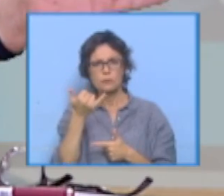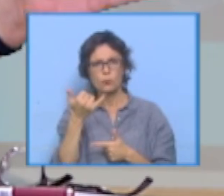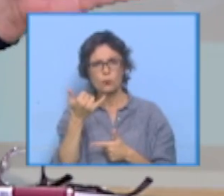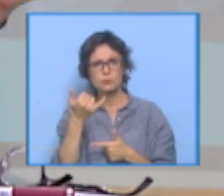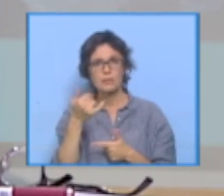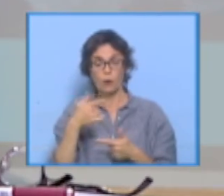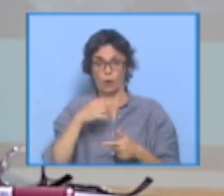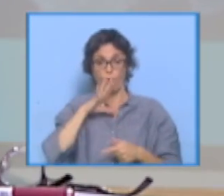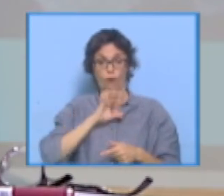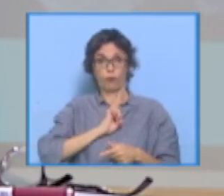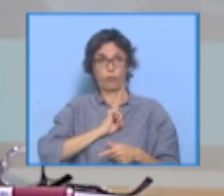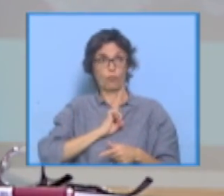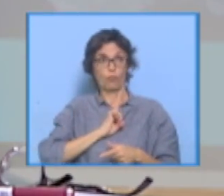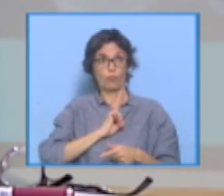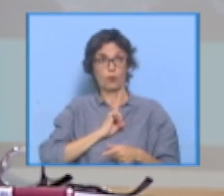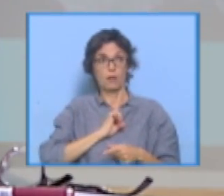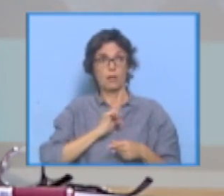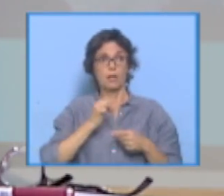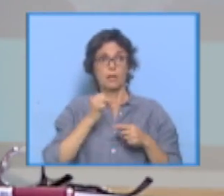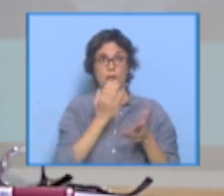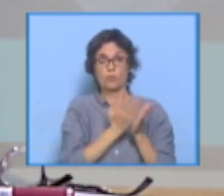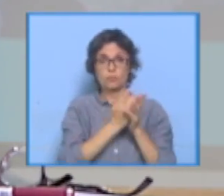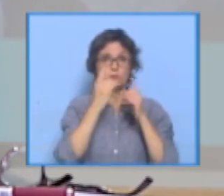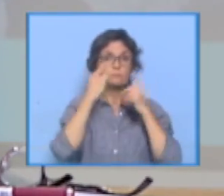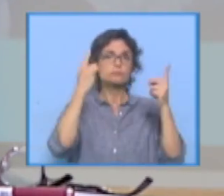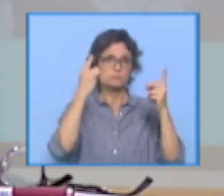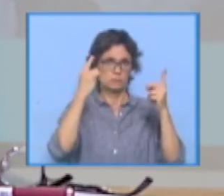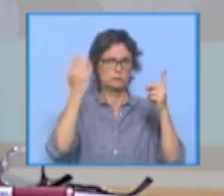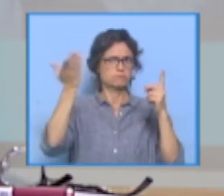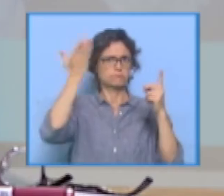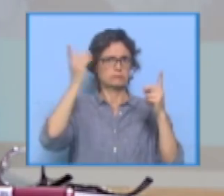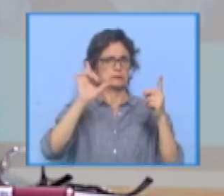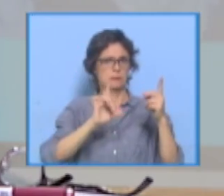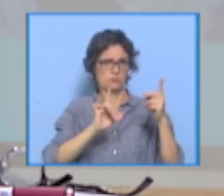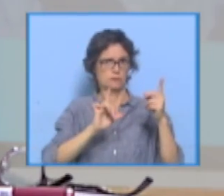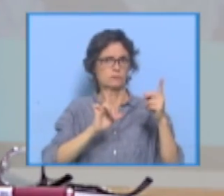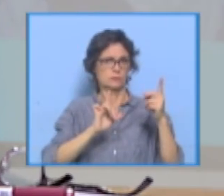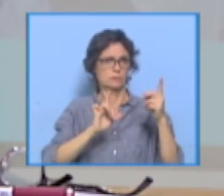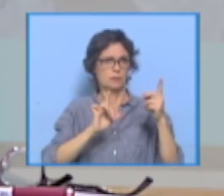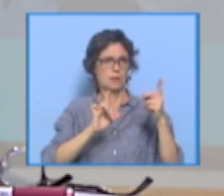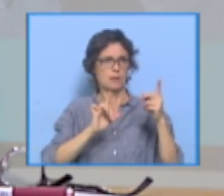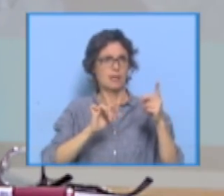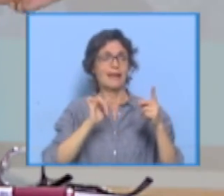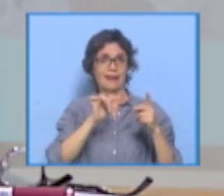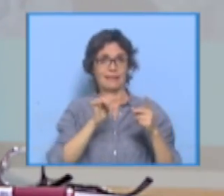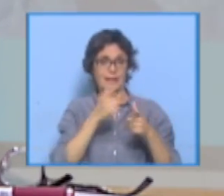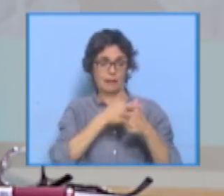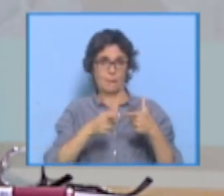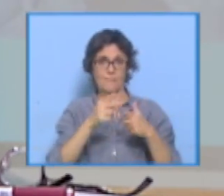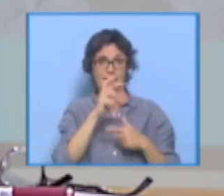escola pública chamada de Excelência em Lisboa, não é? Portanto, que tem 8 de